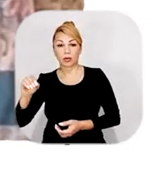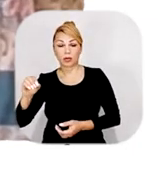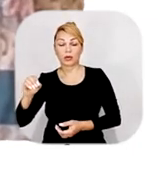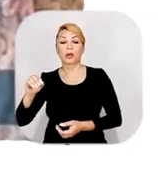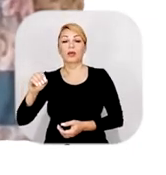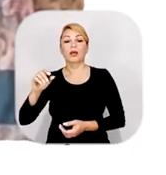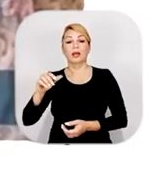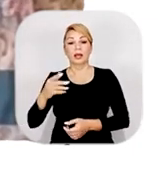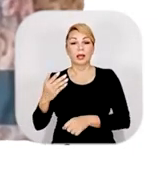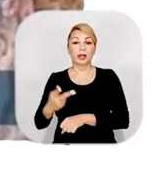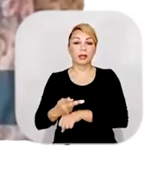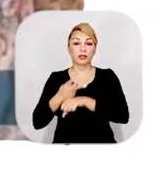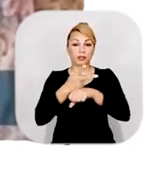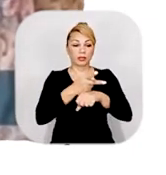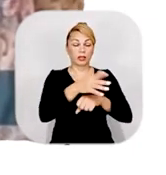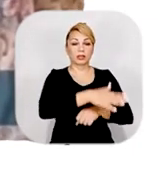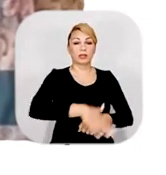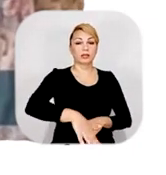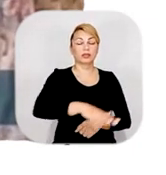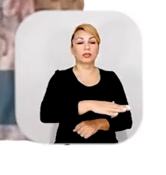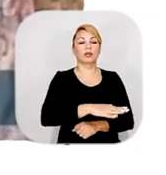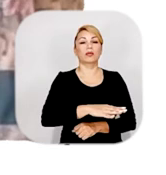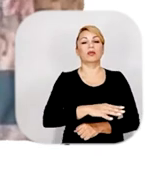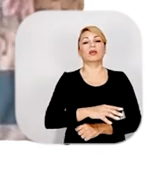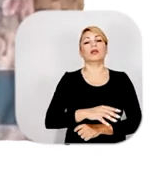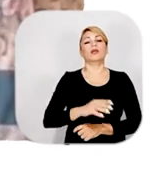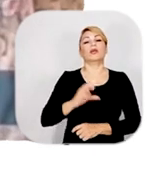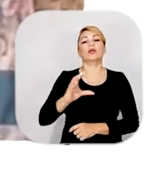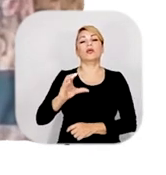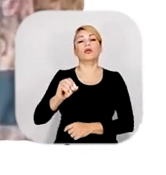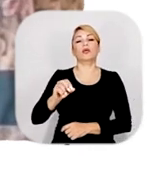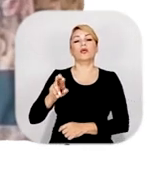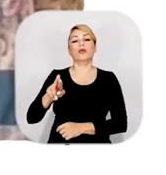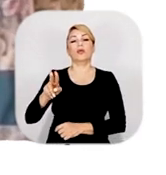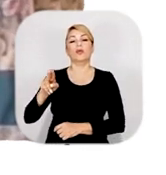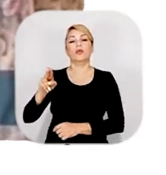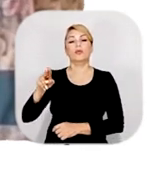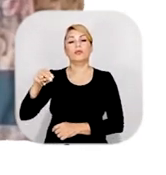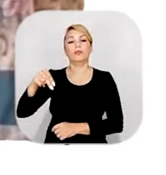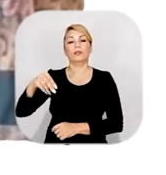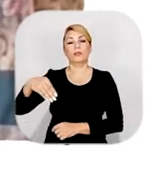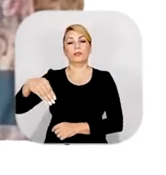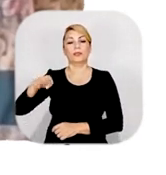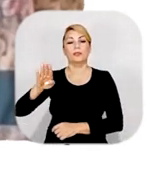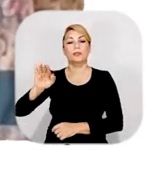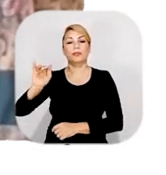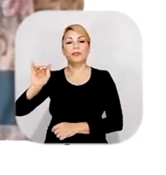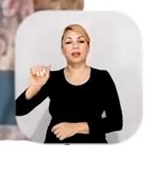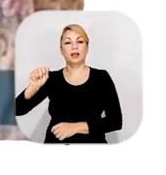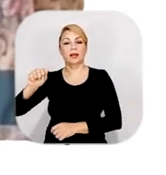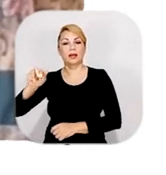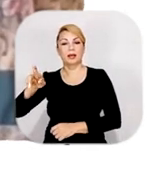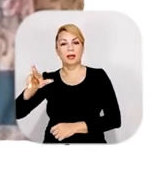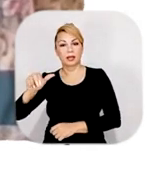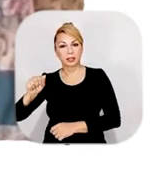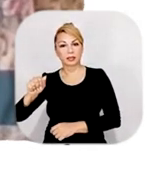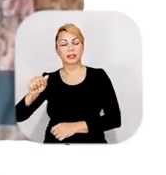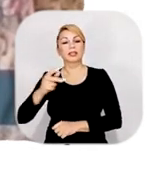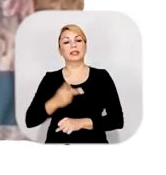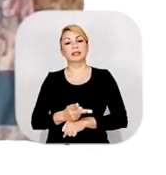a região do Corumbiara e também, pela maior parte, ele estava em Bolívia, no Grande Chaco, mas ele deu um